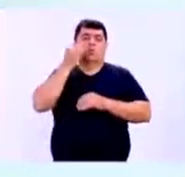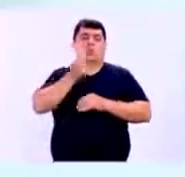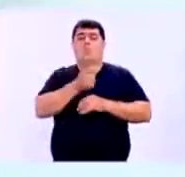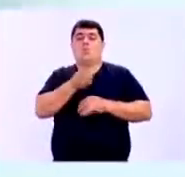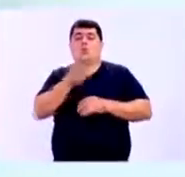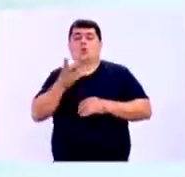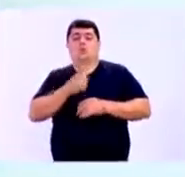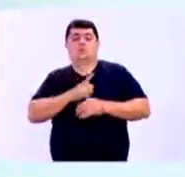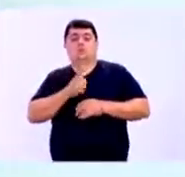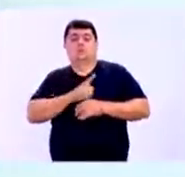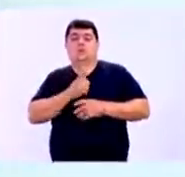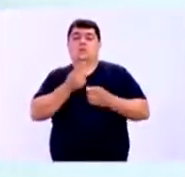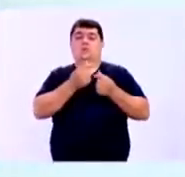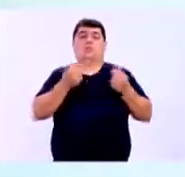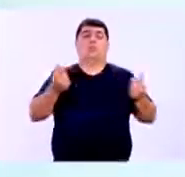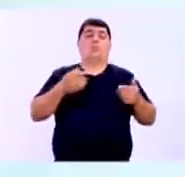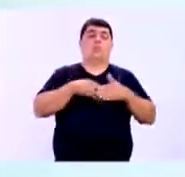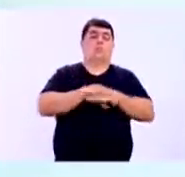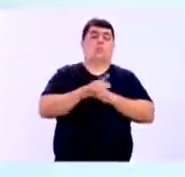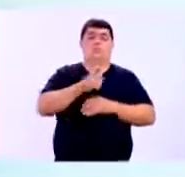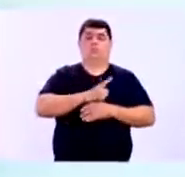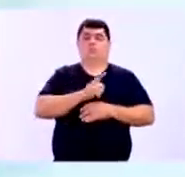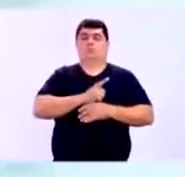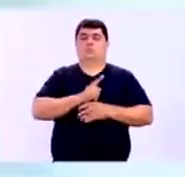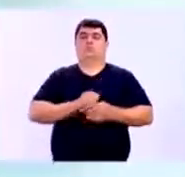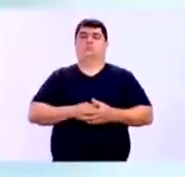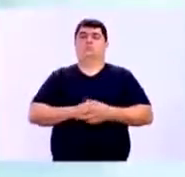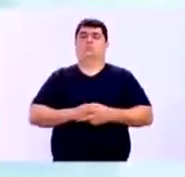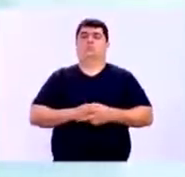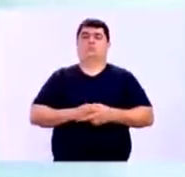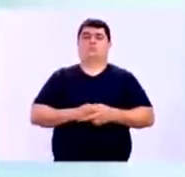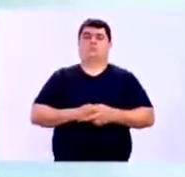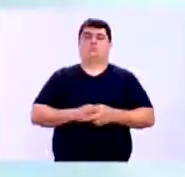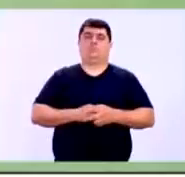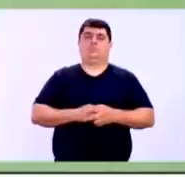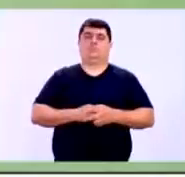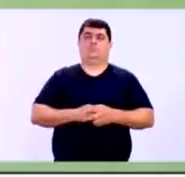quantidade, mensurar os valores. Certo? Então, vamos comigo.